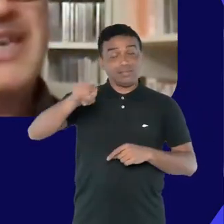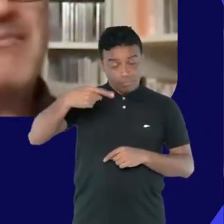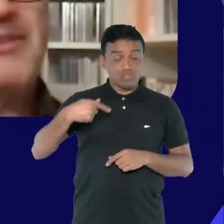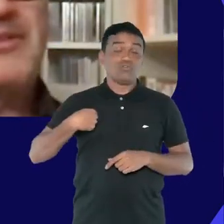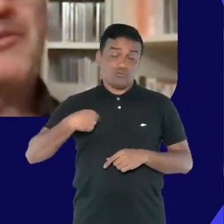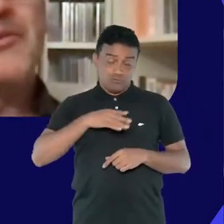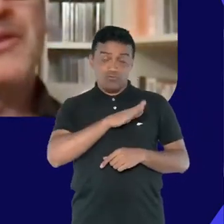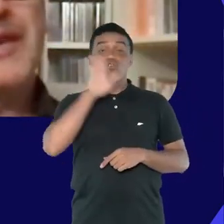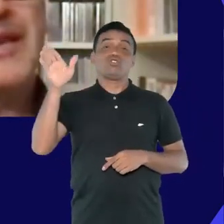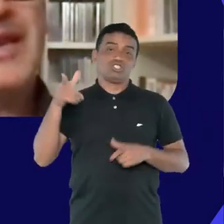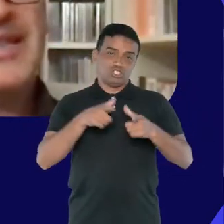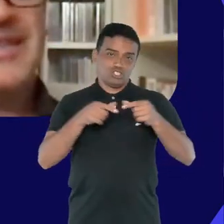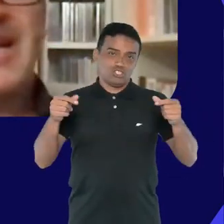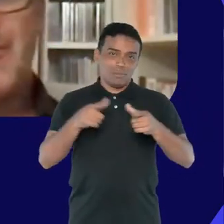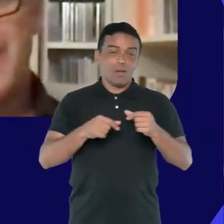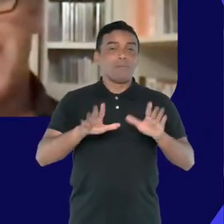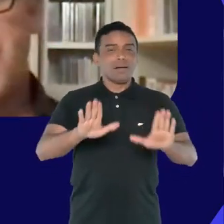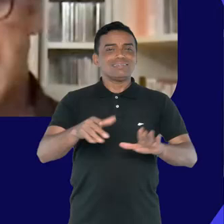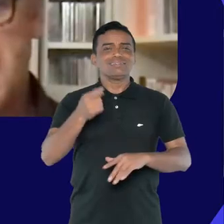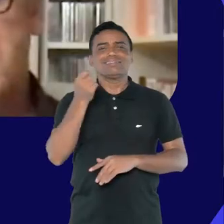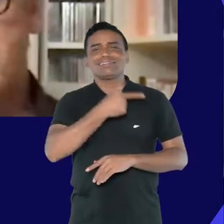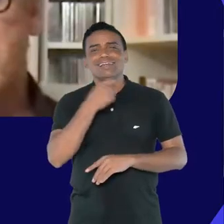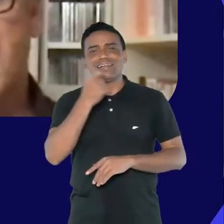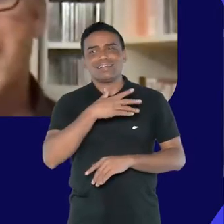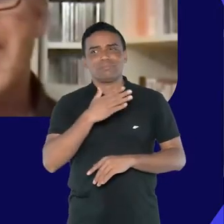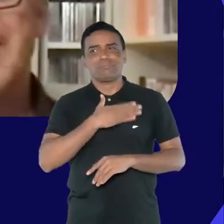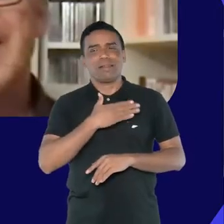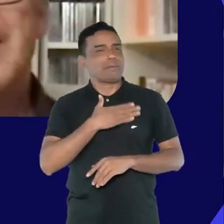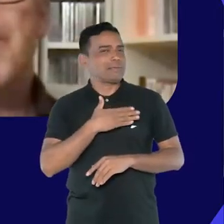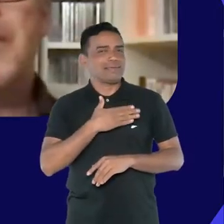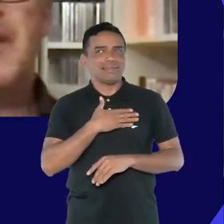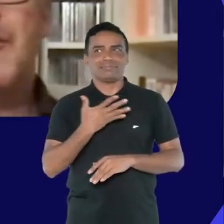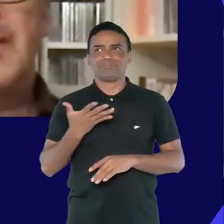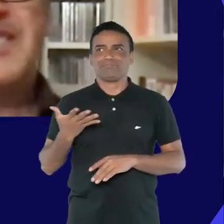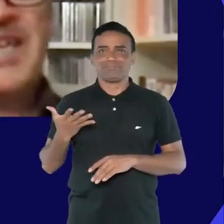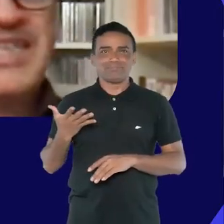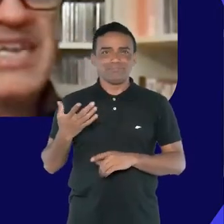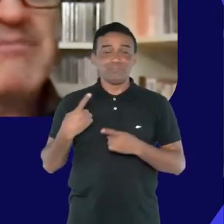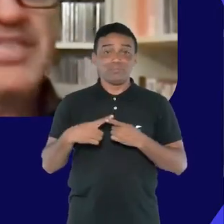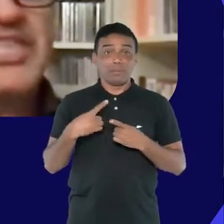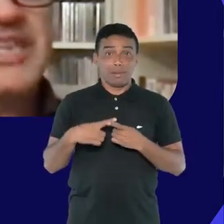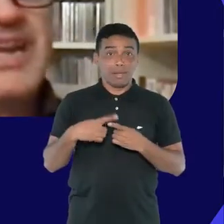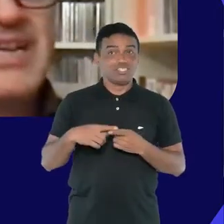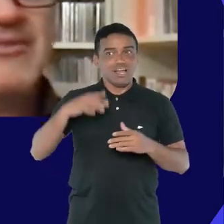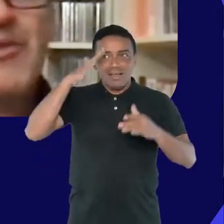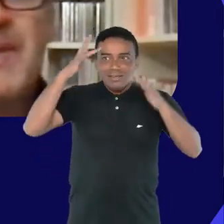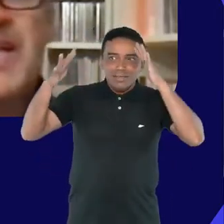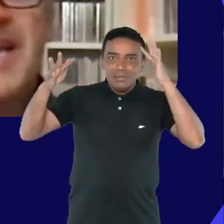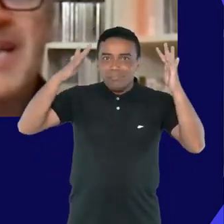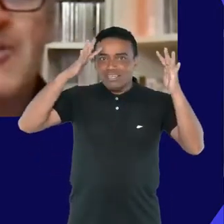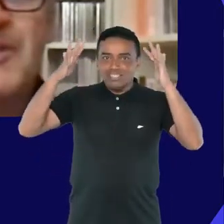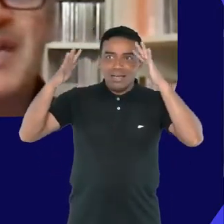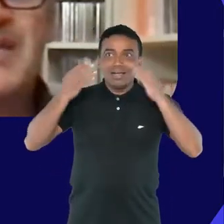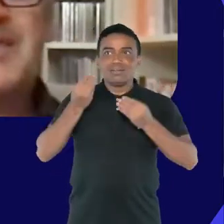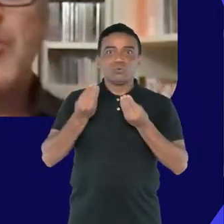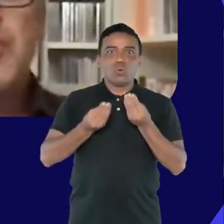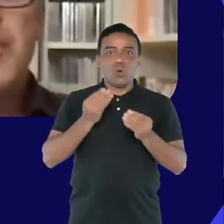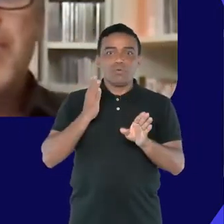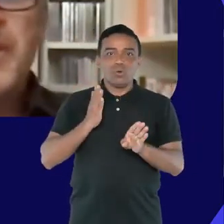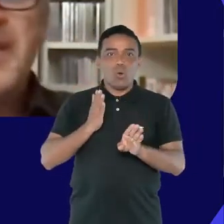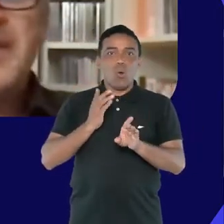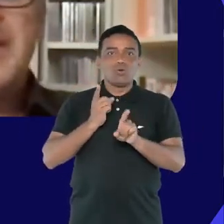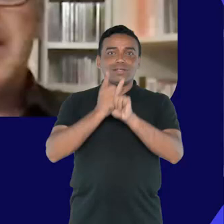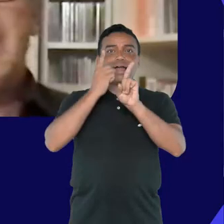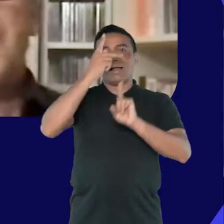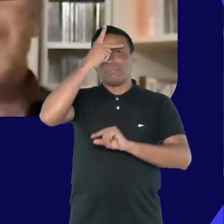Japão e é muito engraçado assim para mim pessoalmente, porque eu já tinha imaginado como é que era encontrar